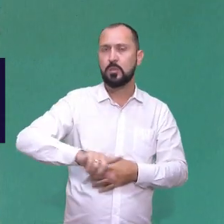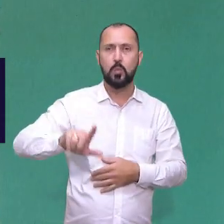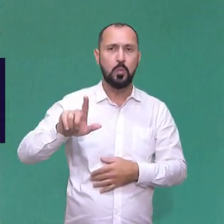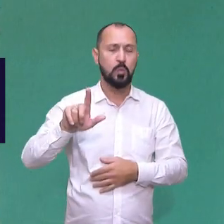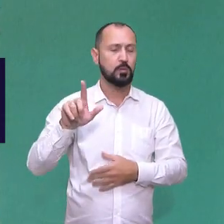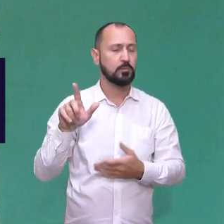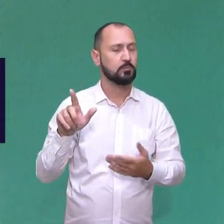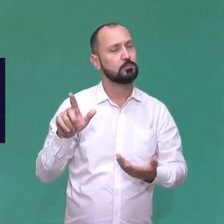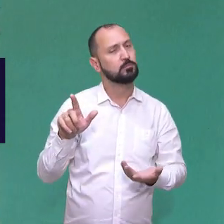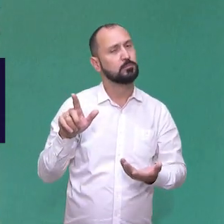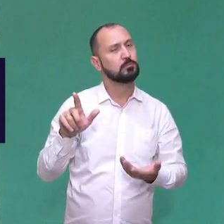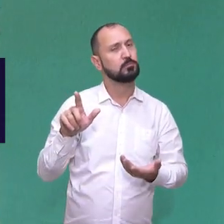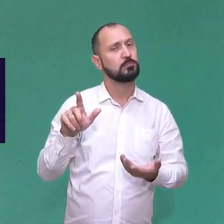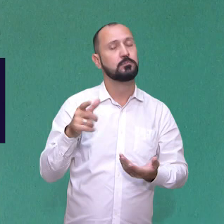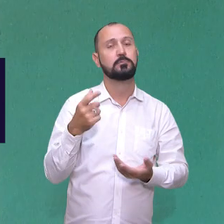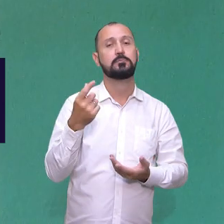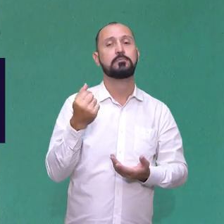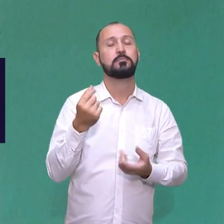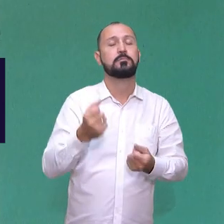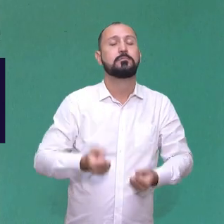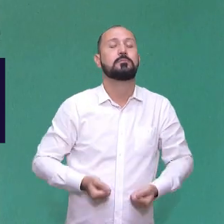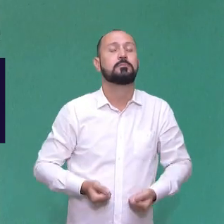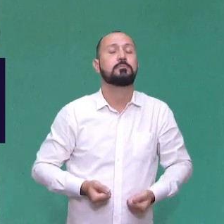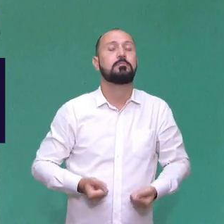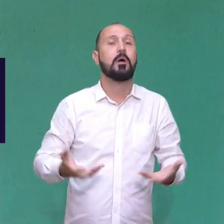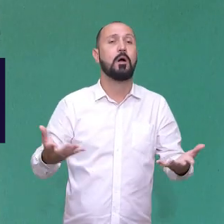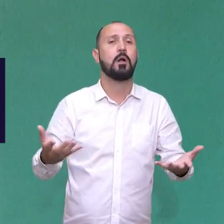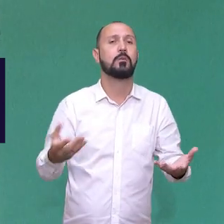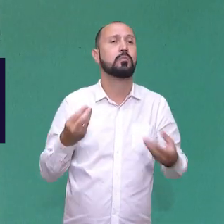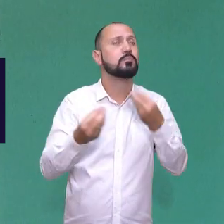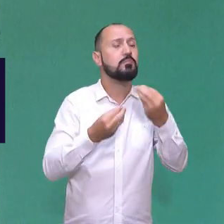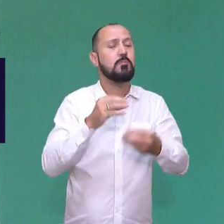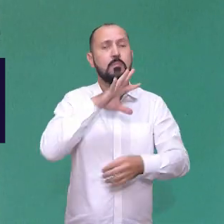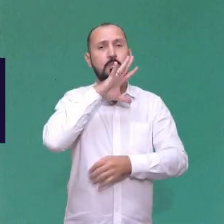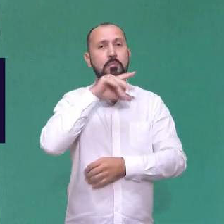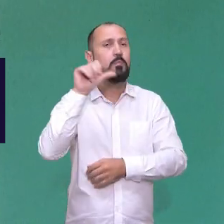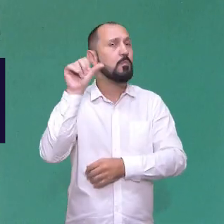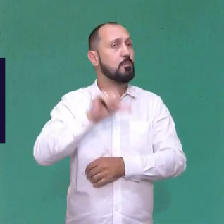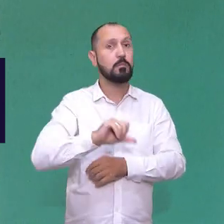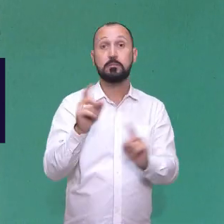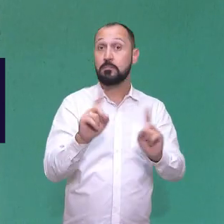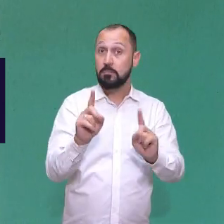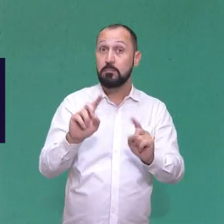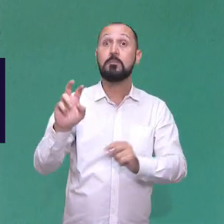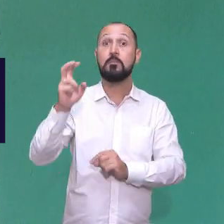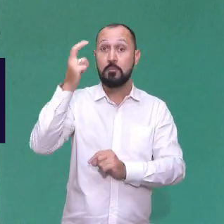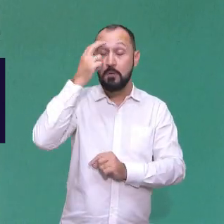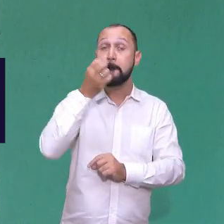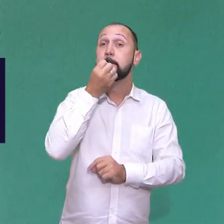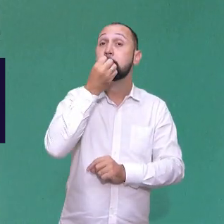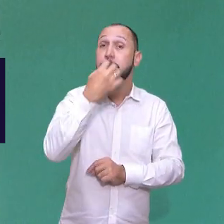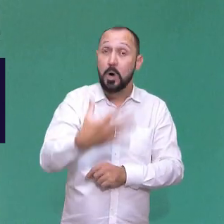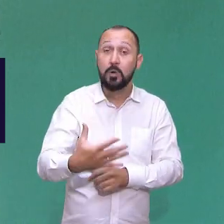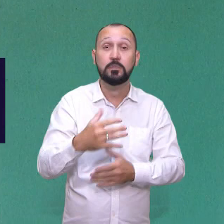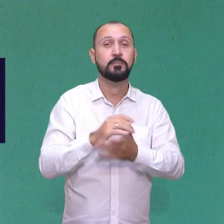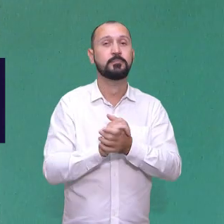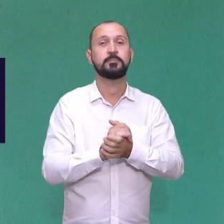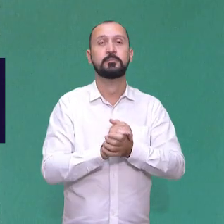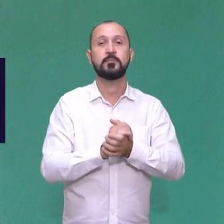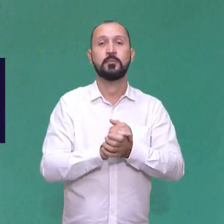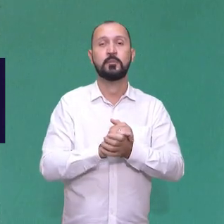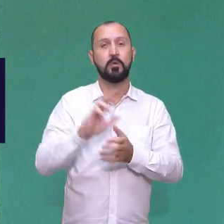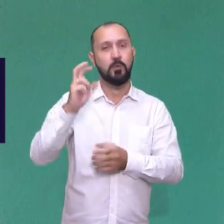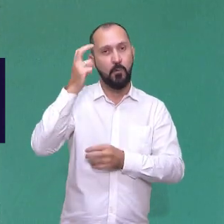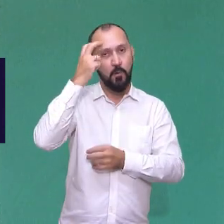de literatura, seja lá o que for, e gastou tanto de dinheiro como se aquilo fosse uma coisa ruim. Não, cultura é